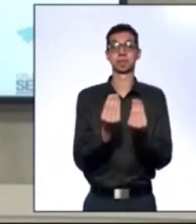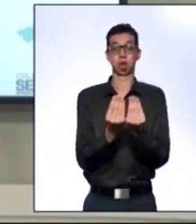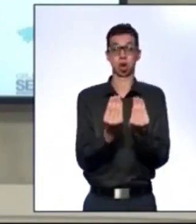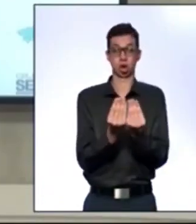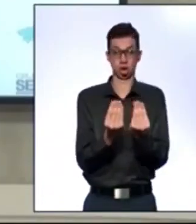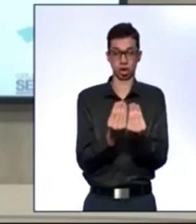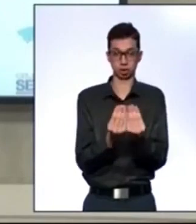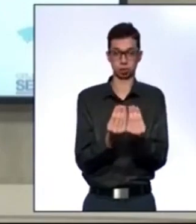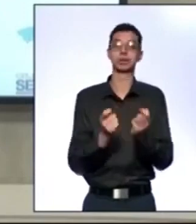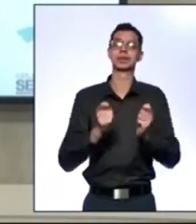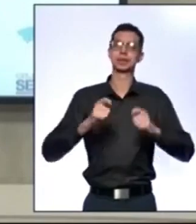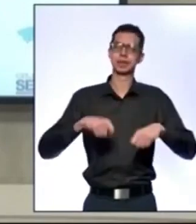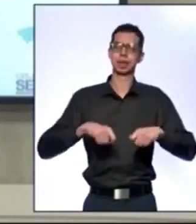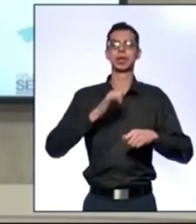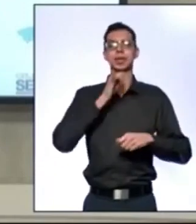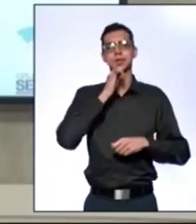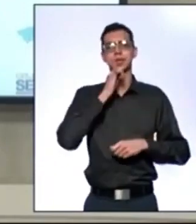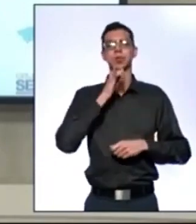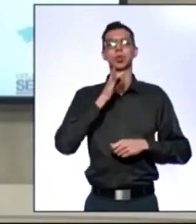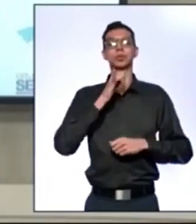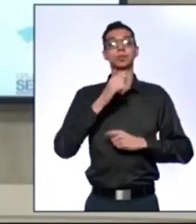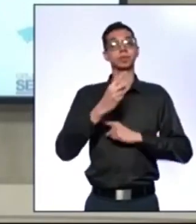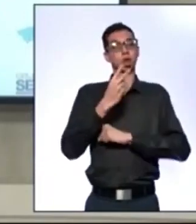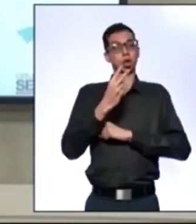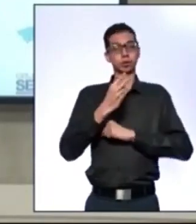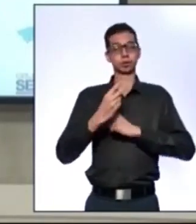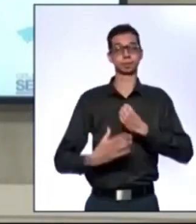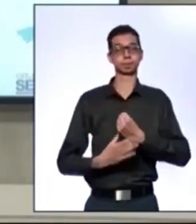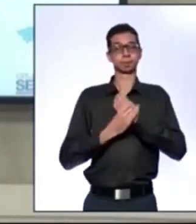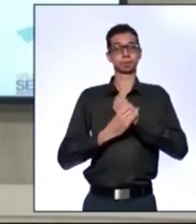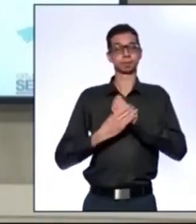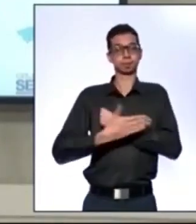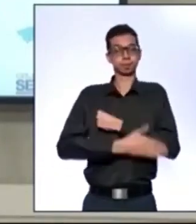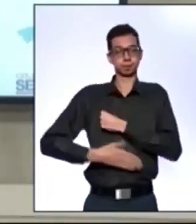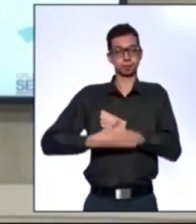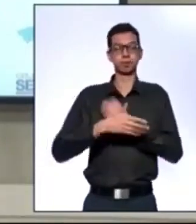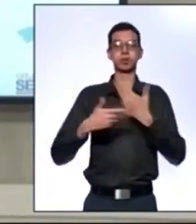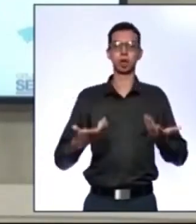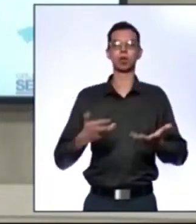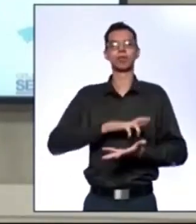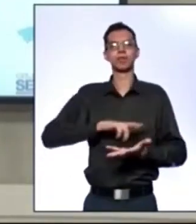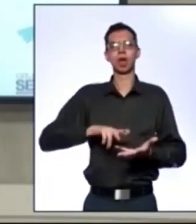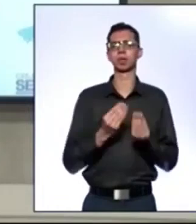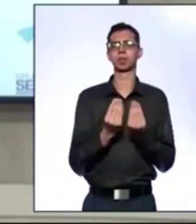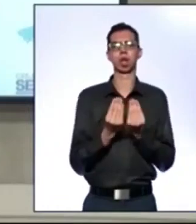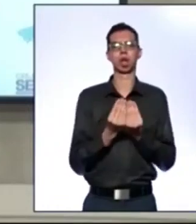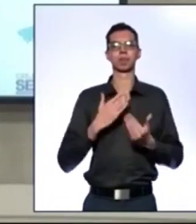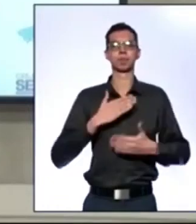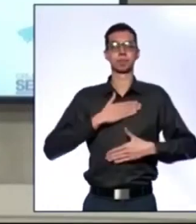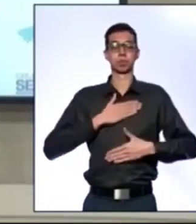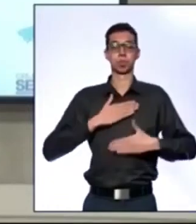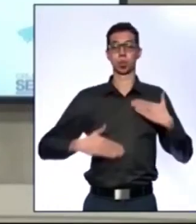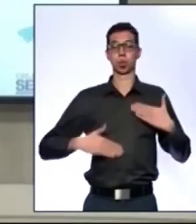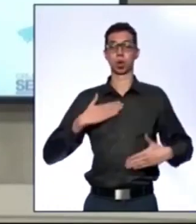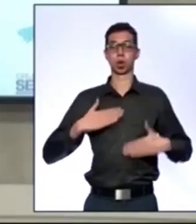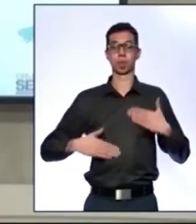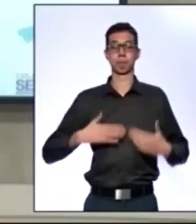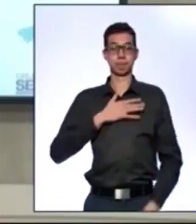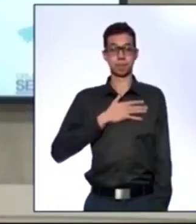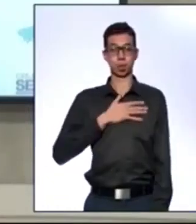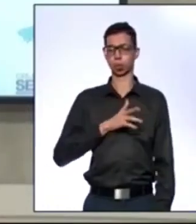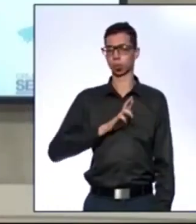a produção de anticorpos. Isso quer dizer que eu entro em contato com várias moléculas que não são minhas, não foram produzidas por